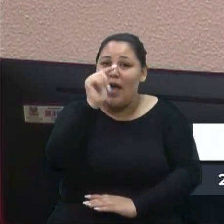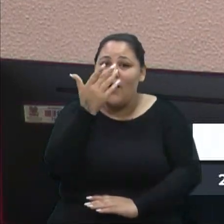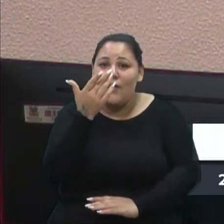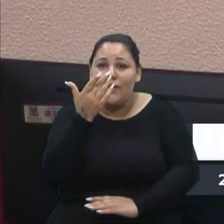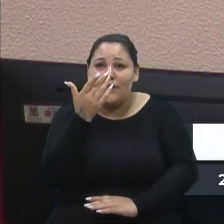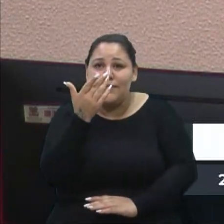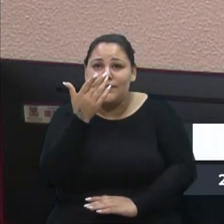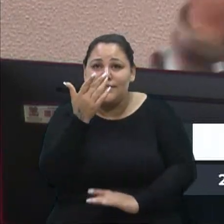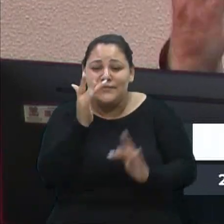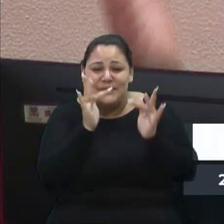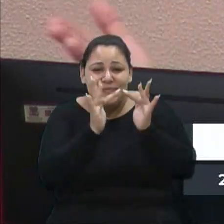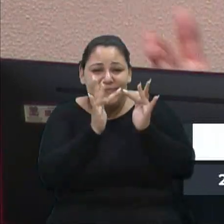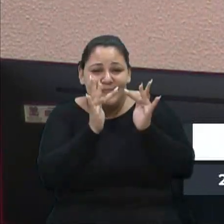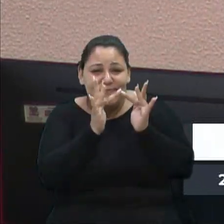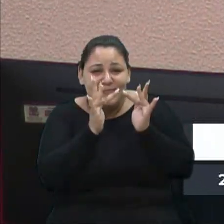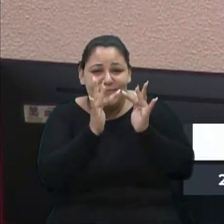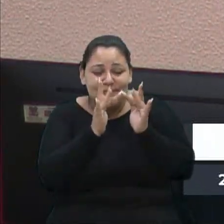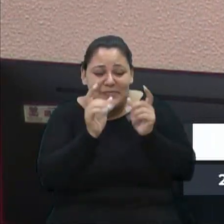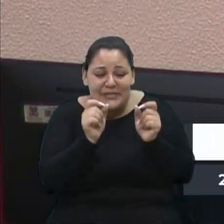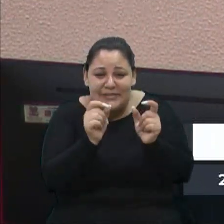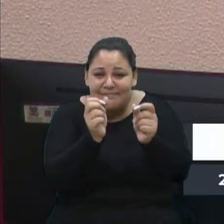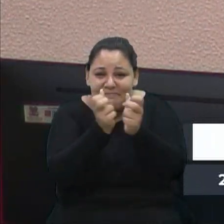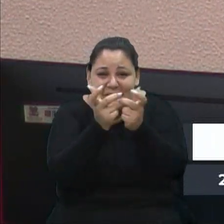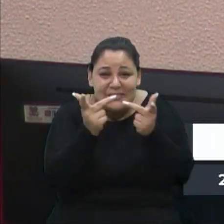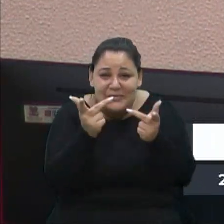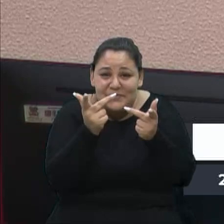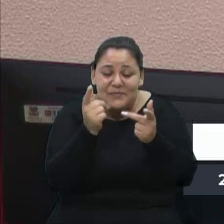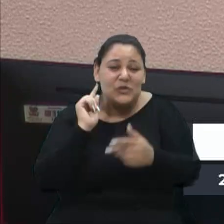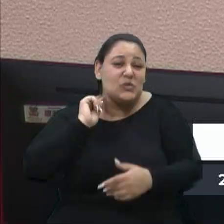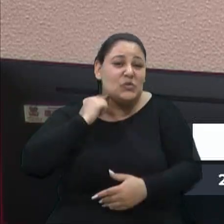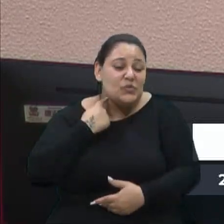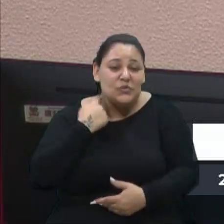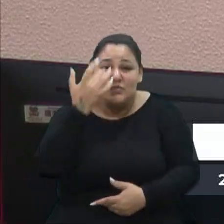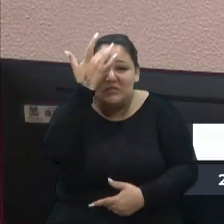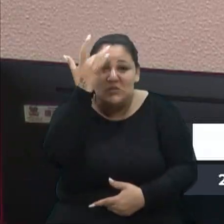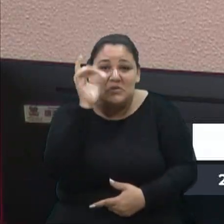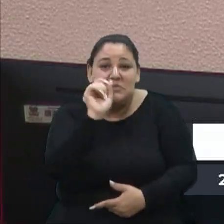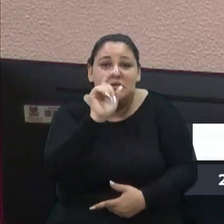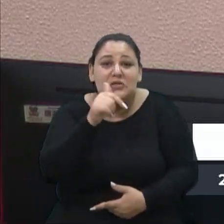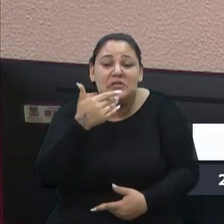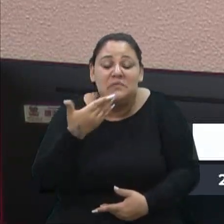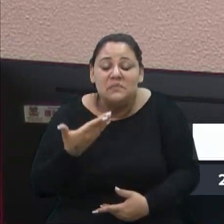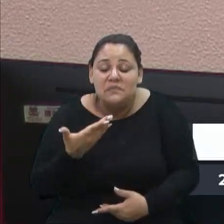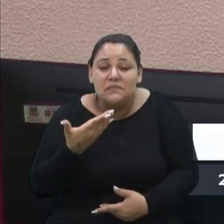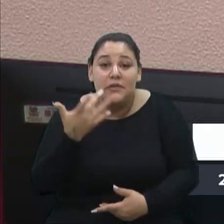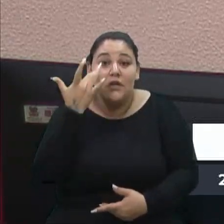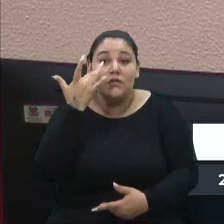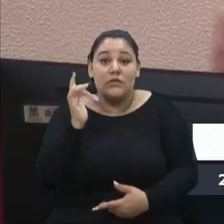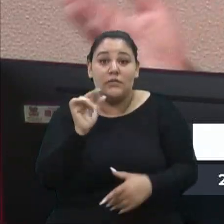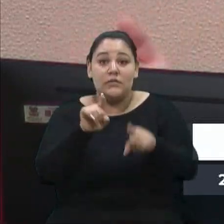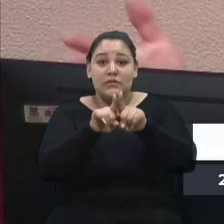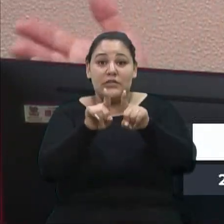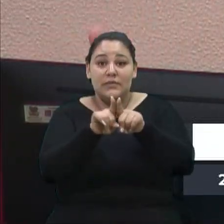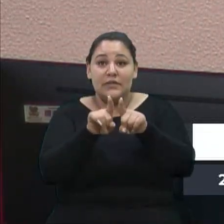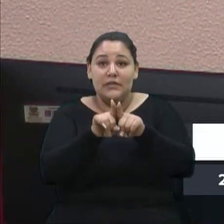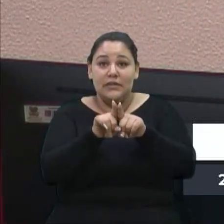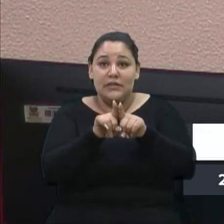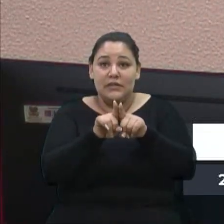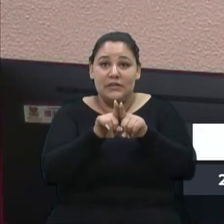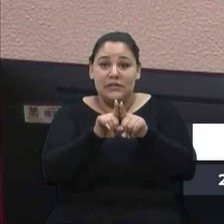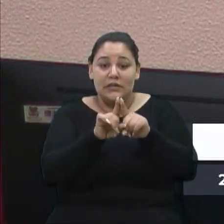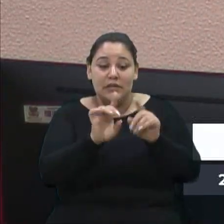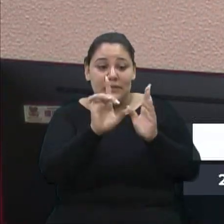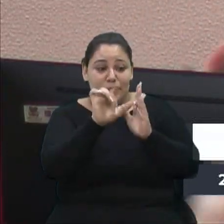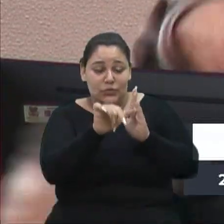com aquilo que a gente nem sabe o que pode ser. Então daí nós não sabemos se nós não vamos ser as cobaias de agora em